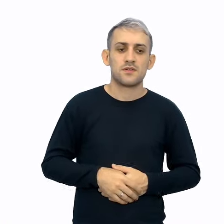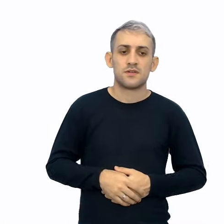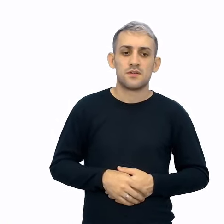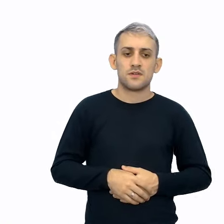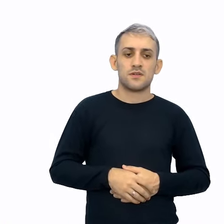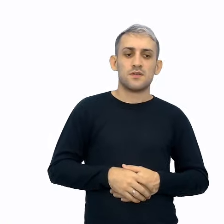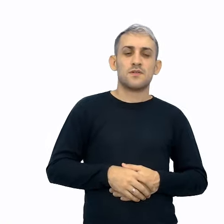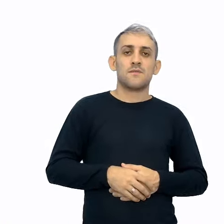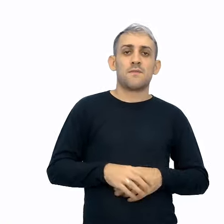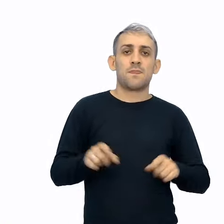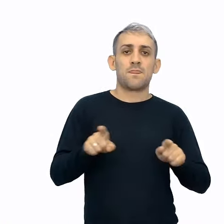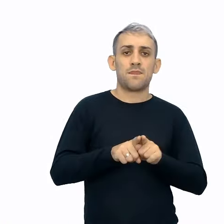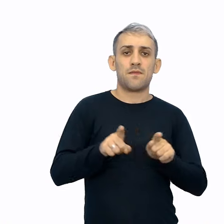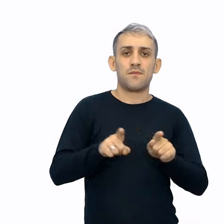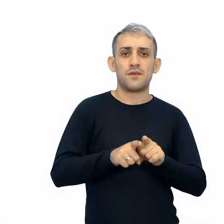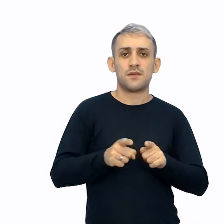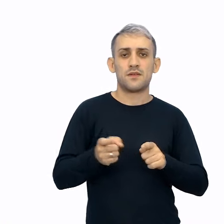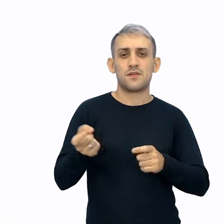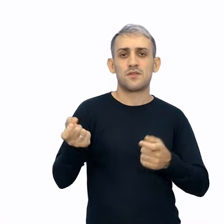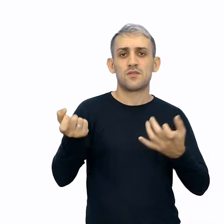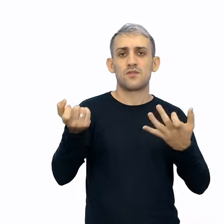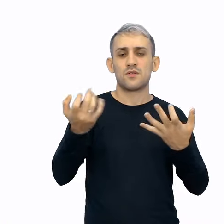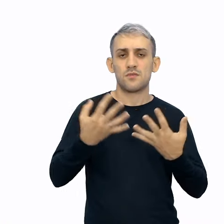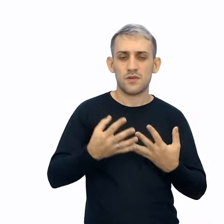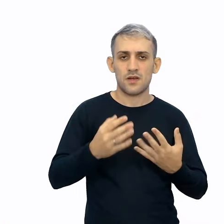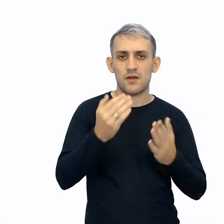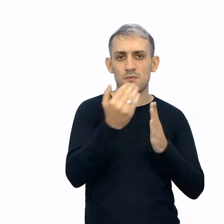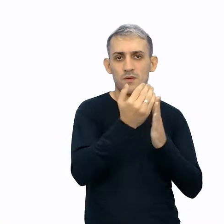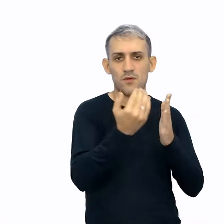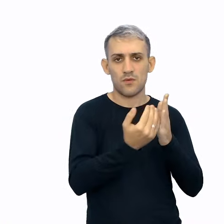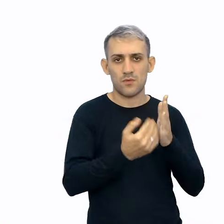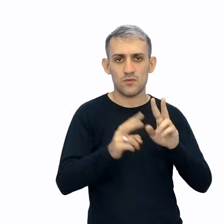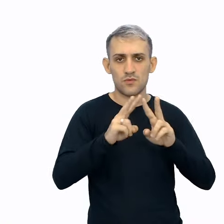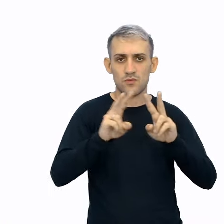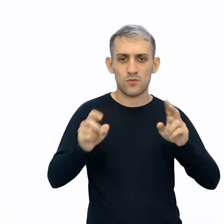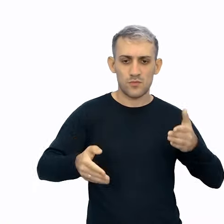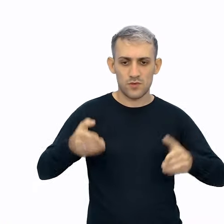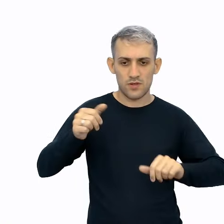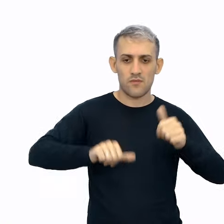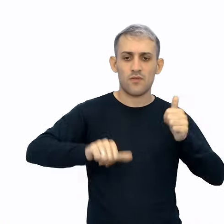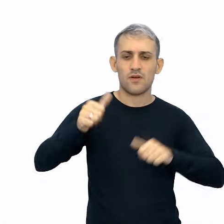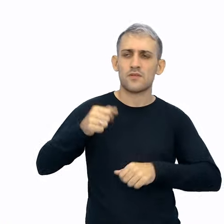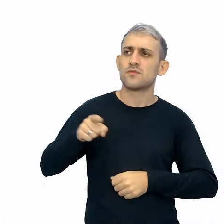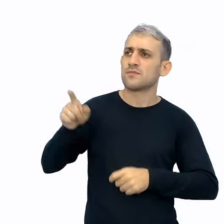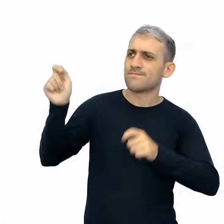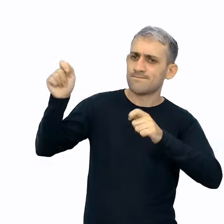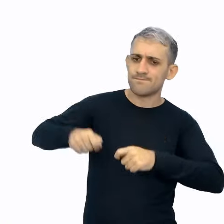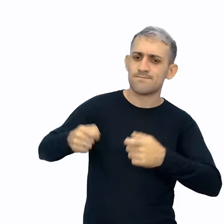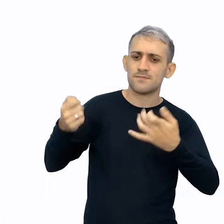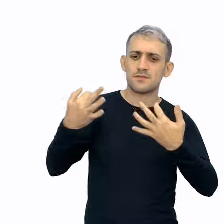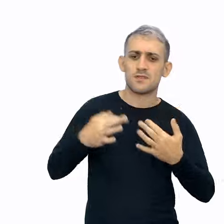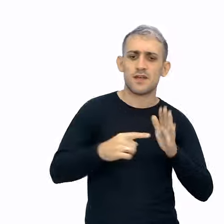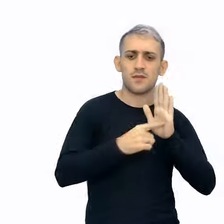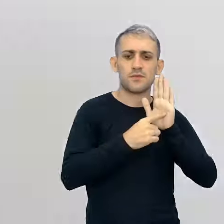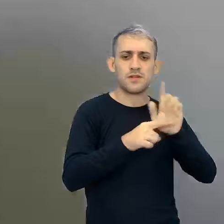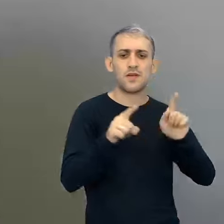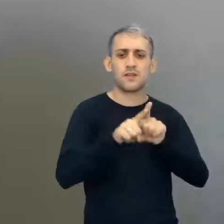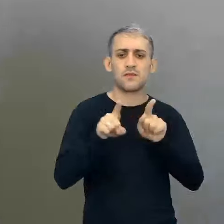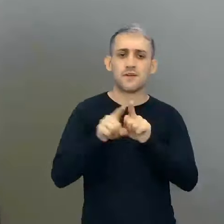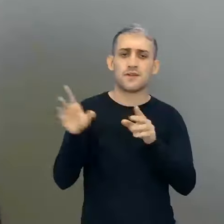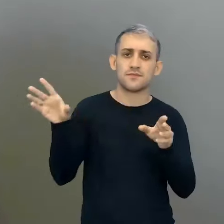sirvam de referência para o processo avaliativo bom Elisângela você poderia então apresentar a